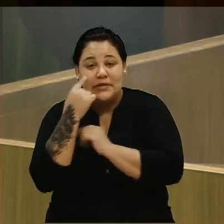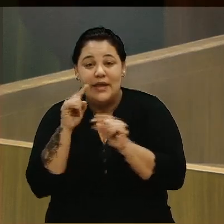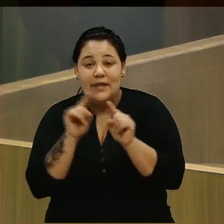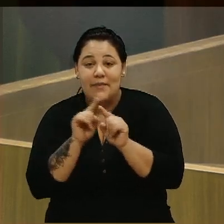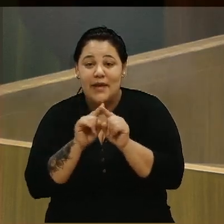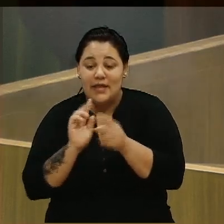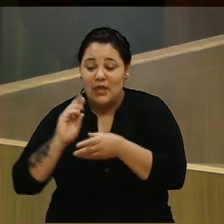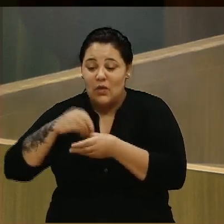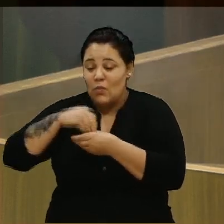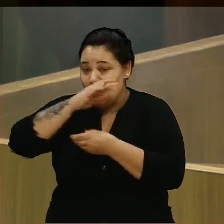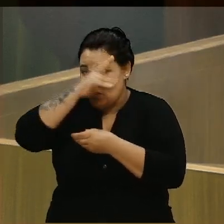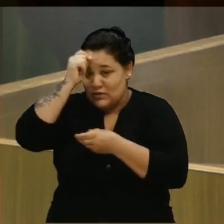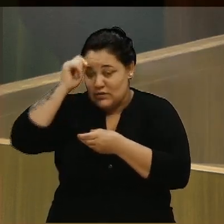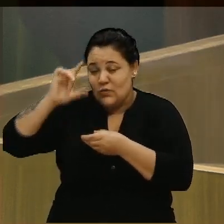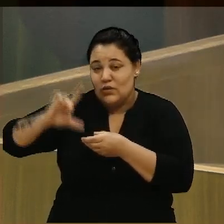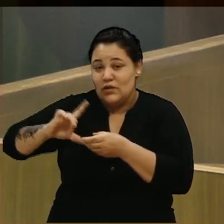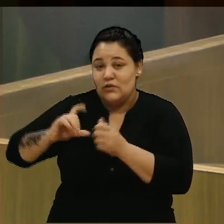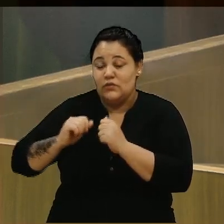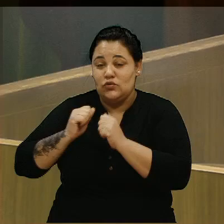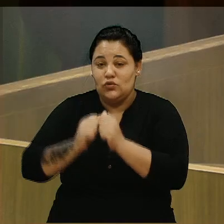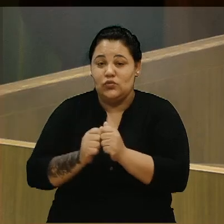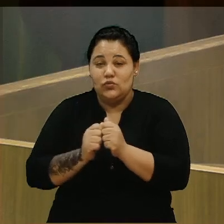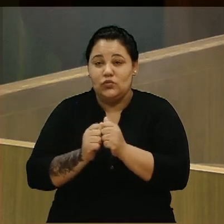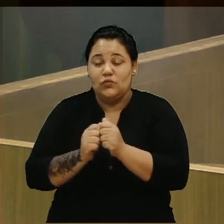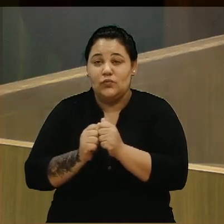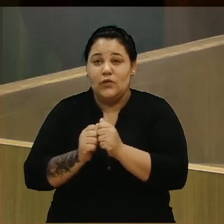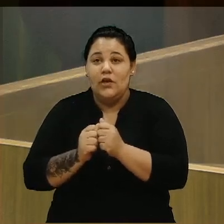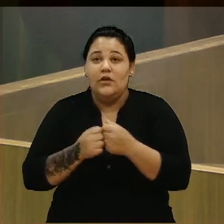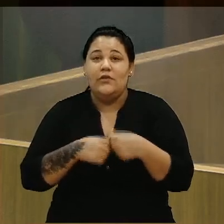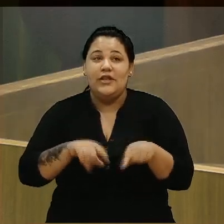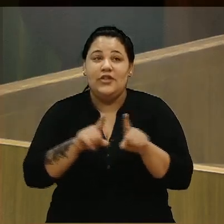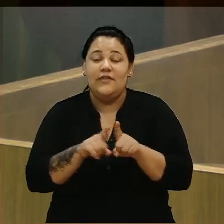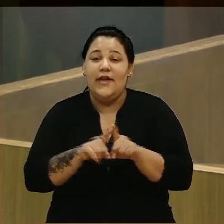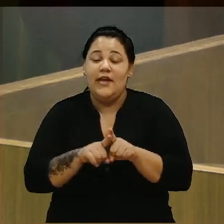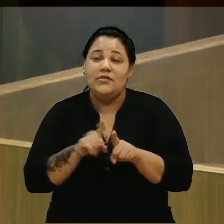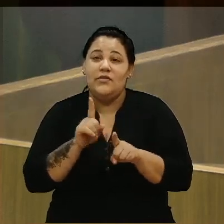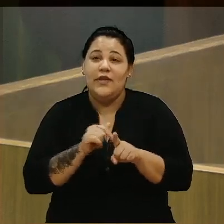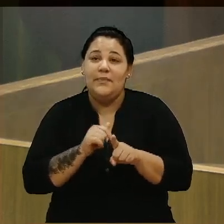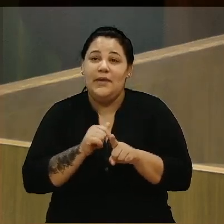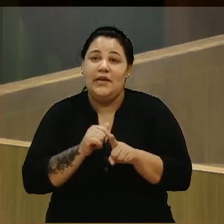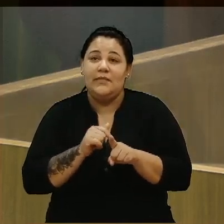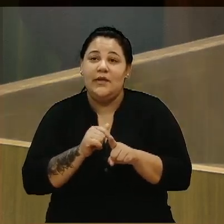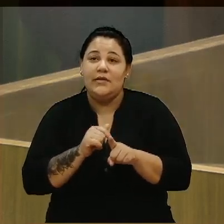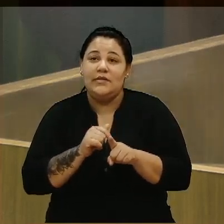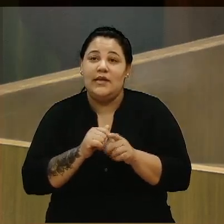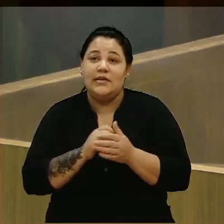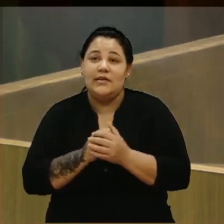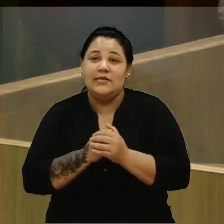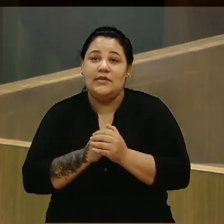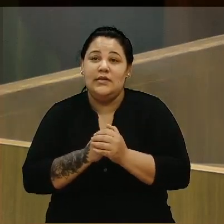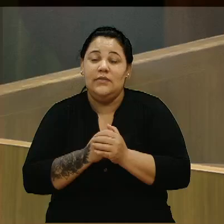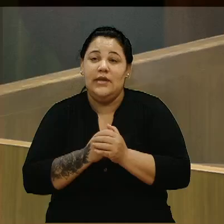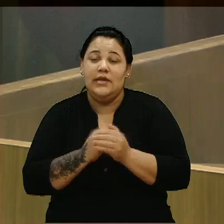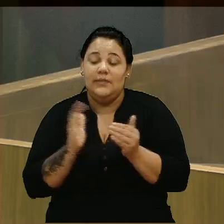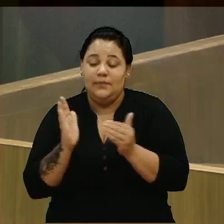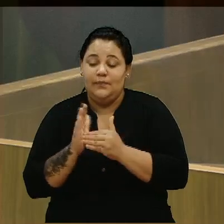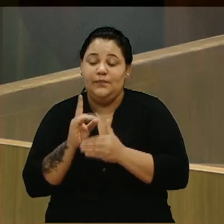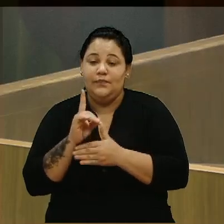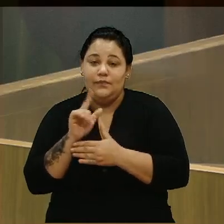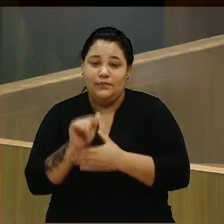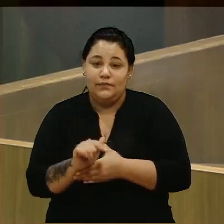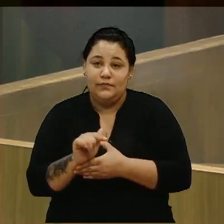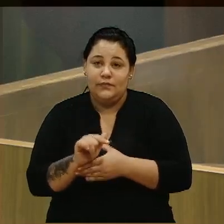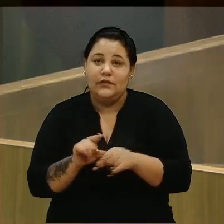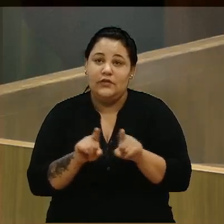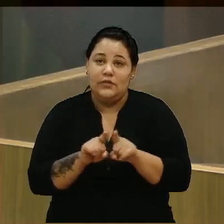município ter um coro e que aí poderia abranger várias idades, dos 6, né, até os 17, talvez, né, a gente